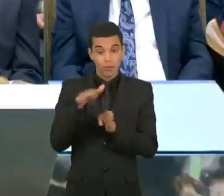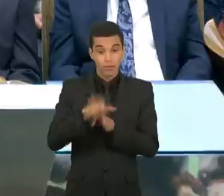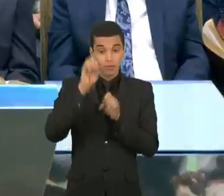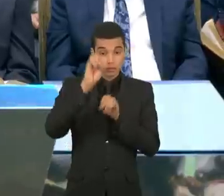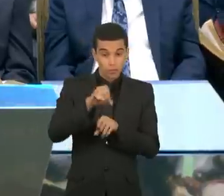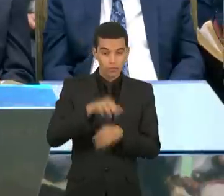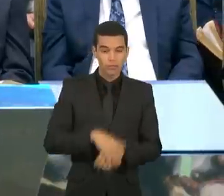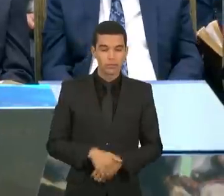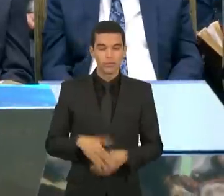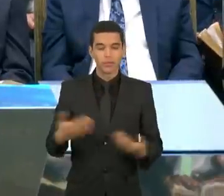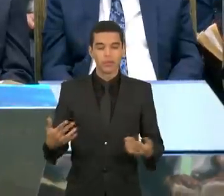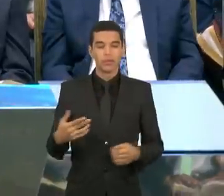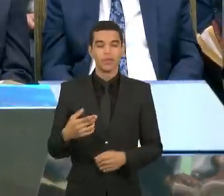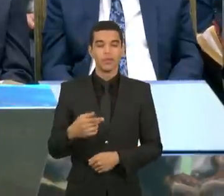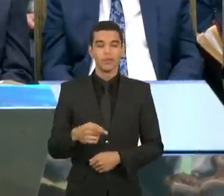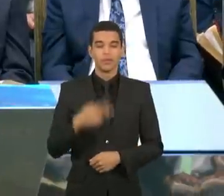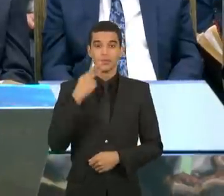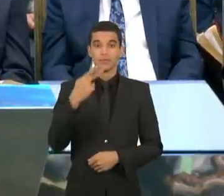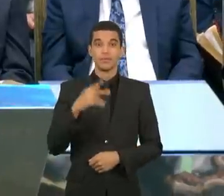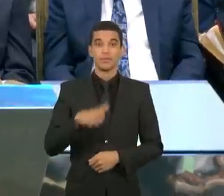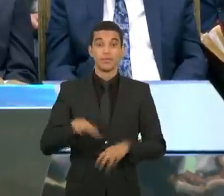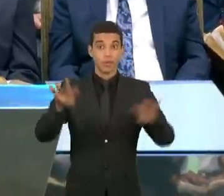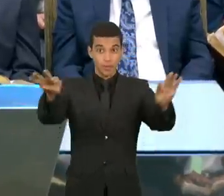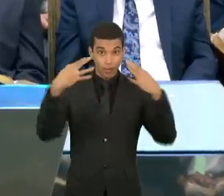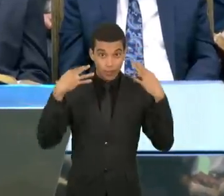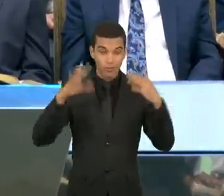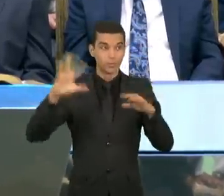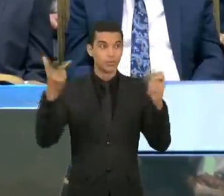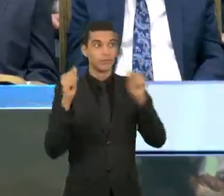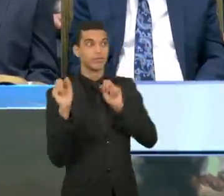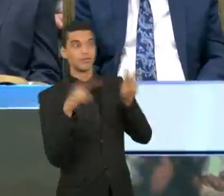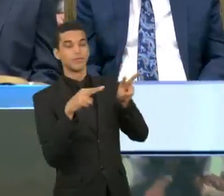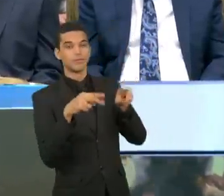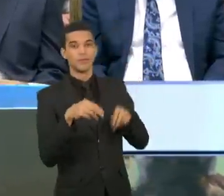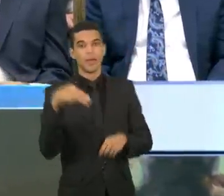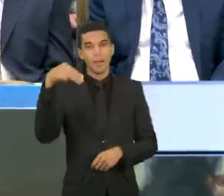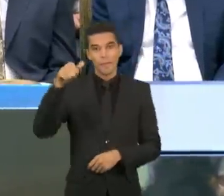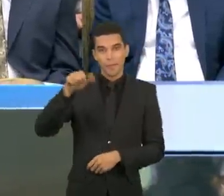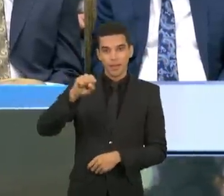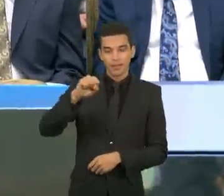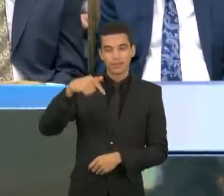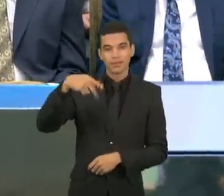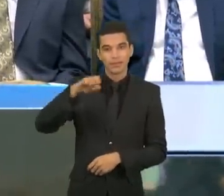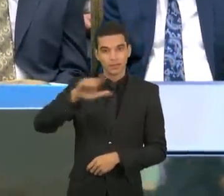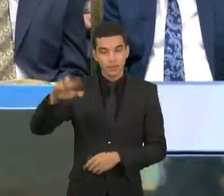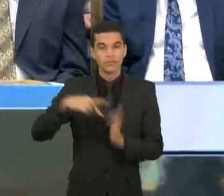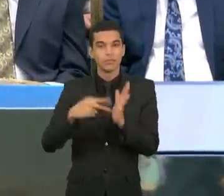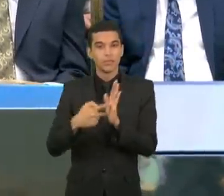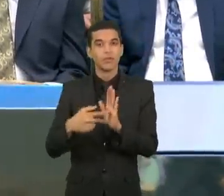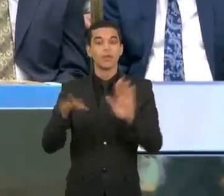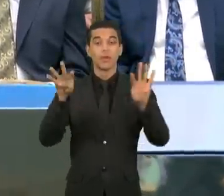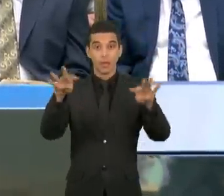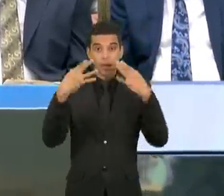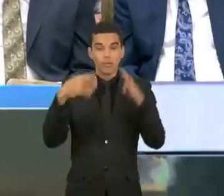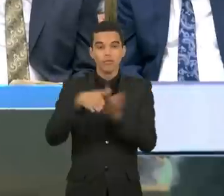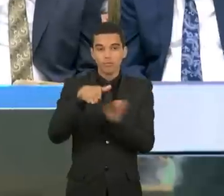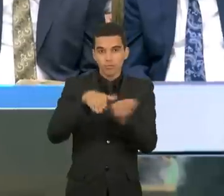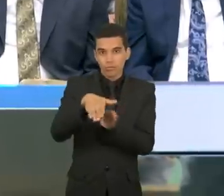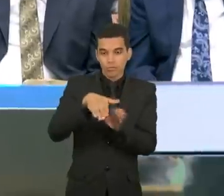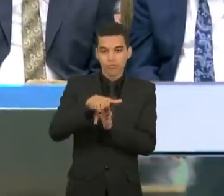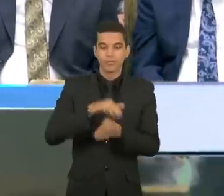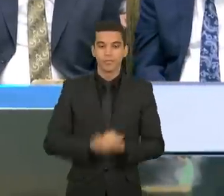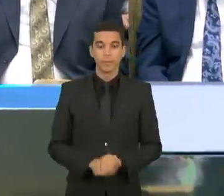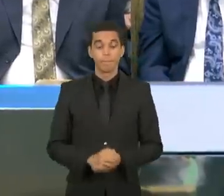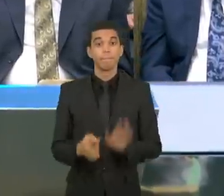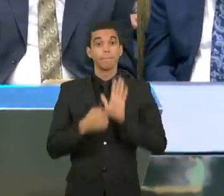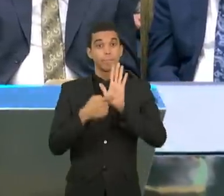quando quiser assim ensinar o coral, masquil, todo mundo presta atenção. Masquil é instrução. e diz que esse cântico você deve dar